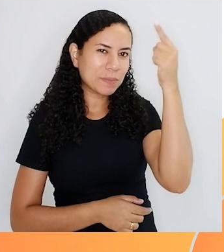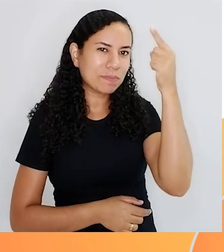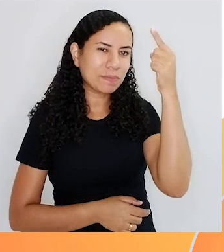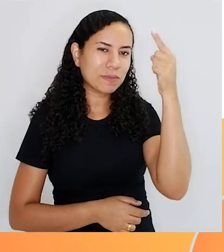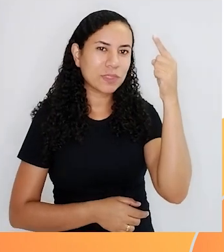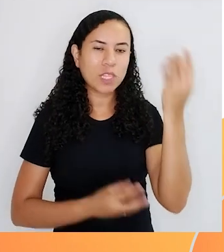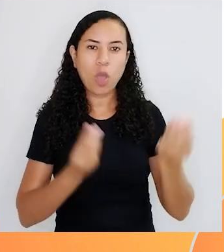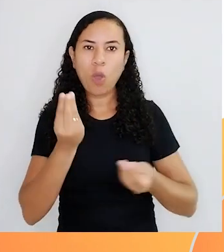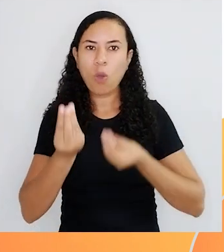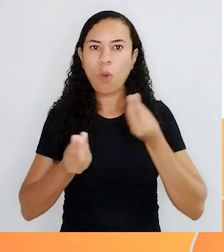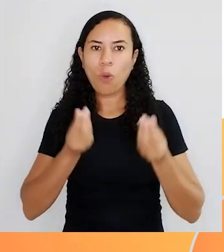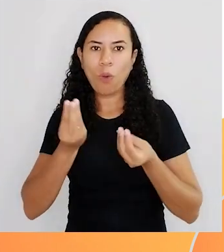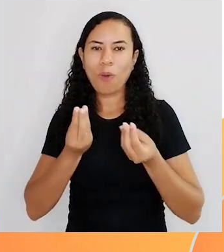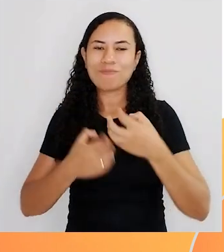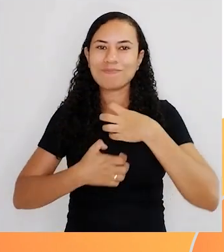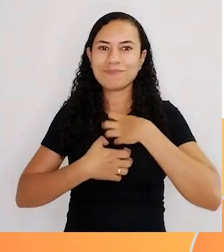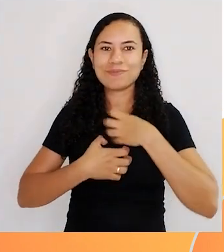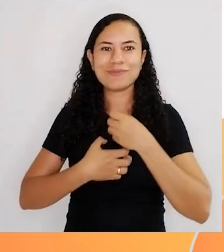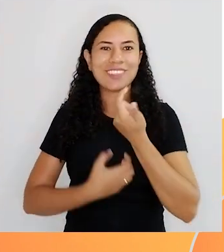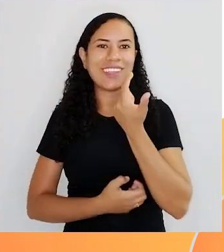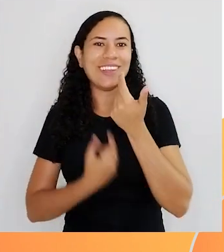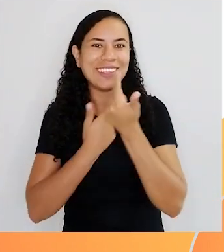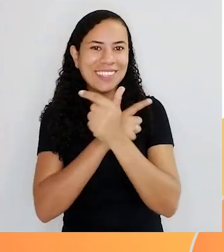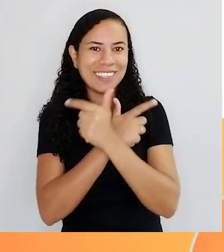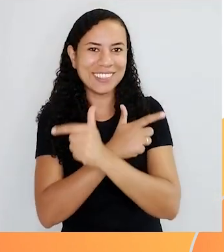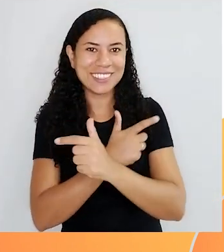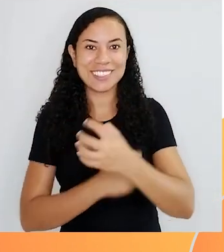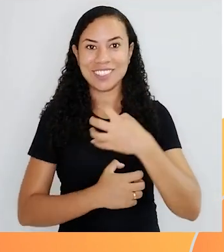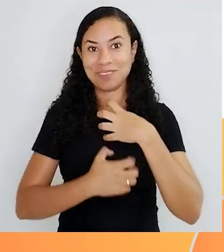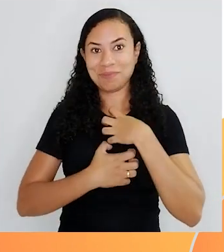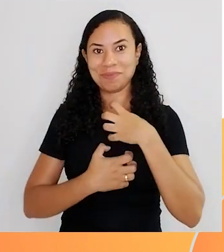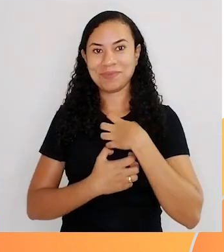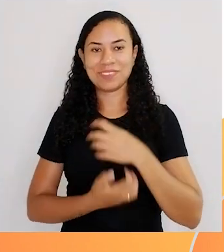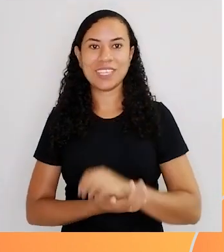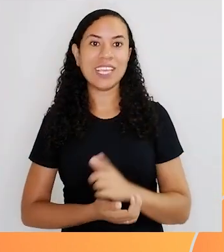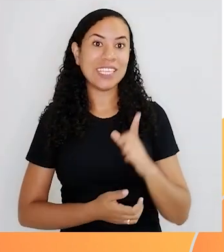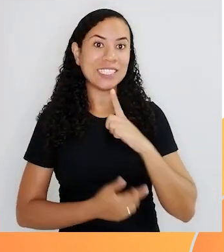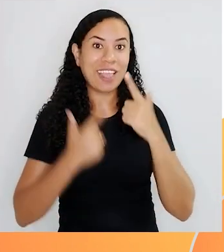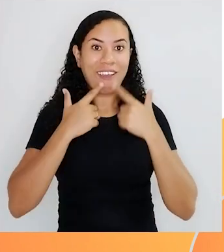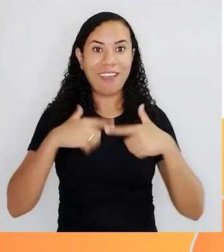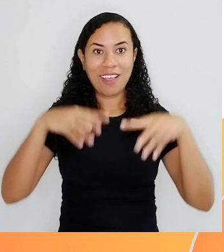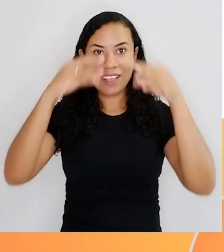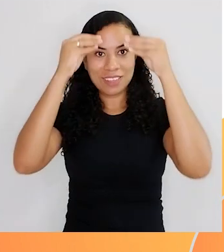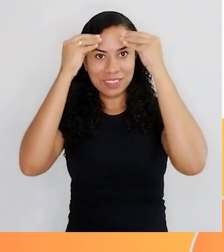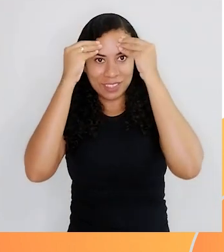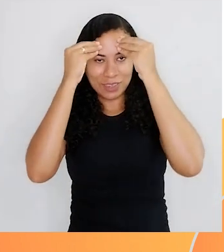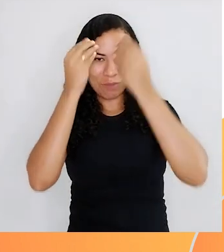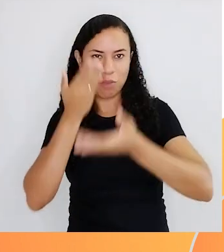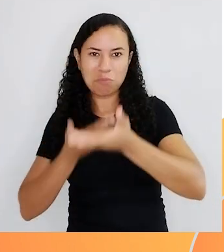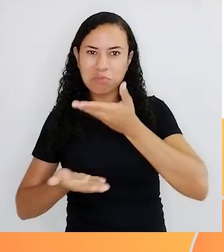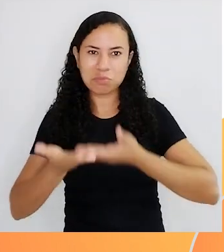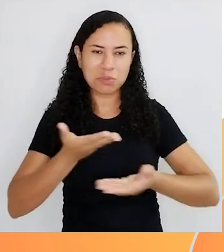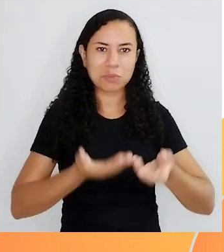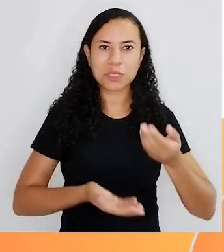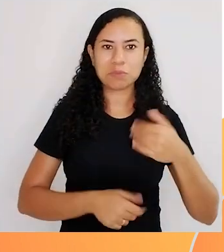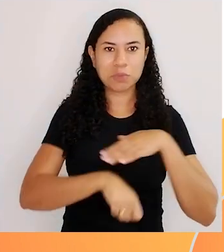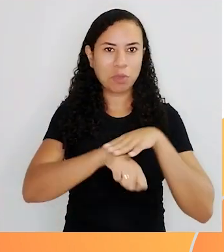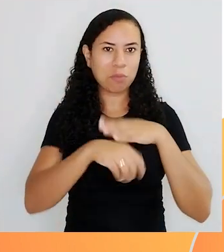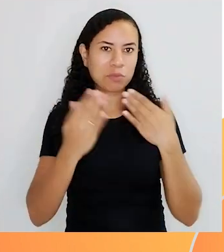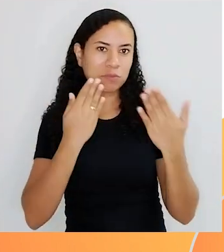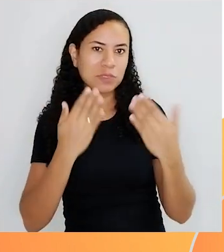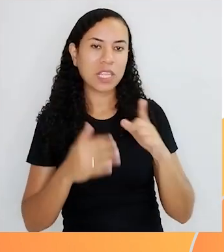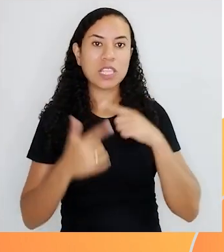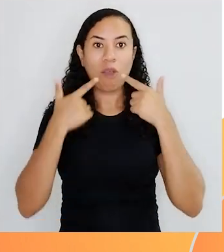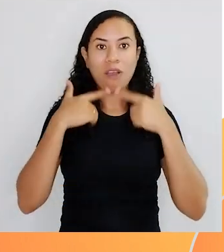aquela gargalhada. Então, nós temos uma linguagem prosaica, uma linguagem simples, um fato